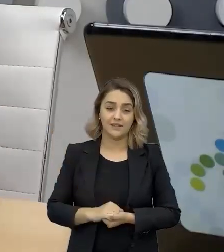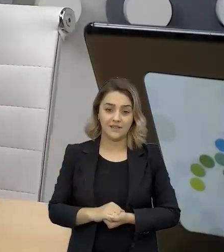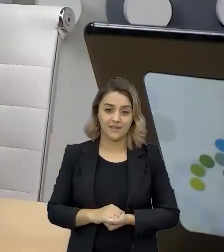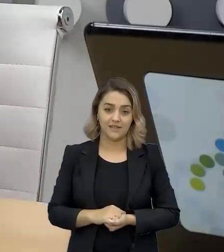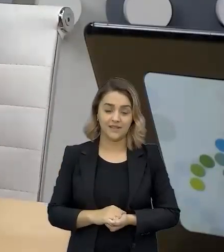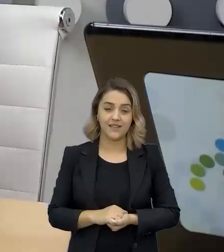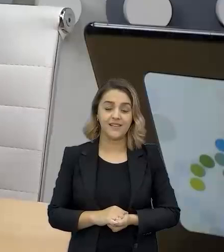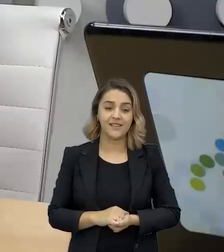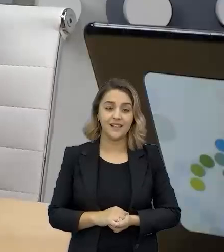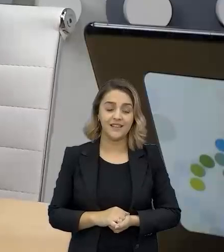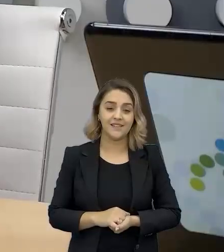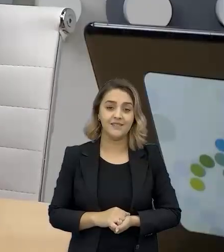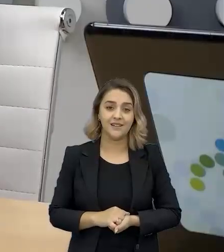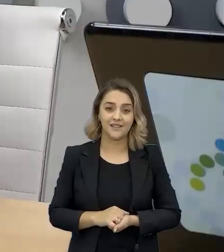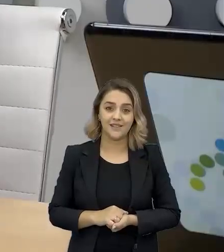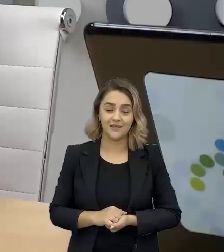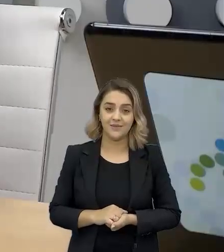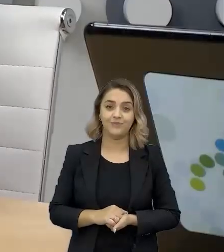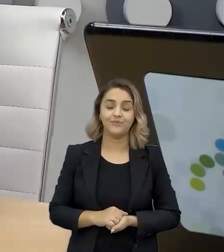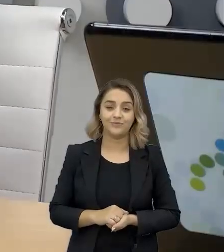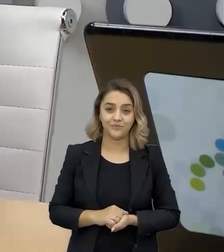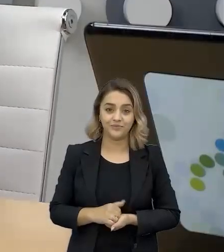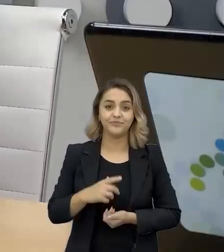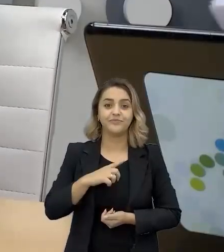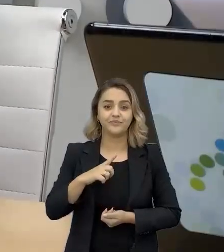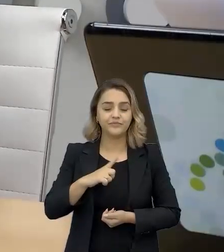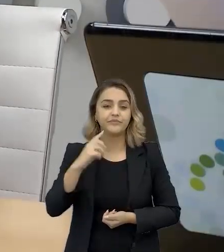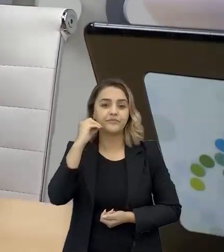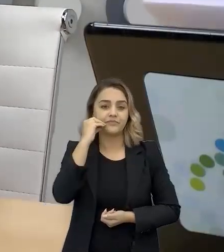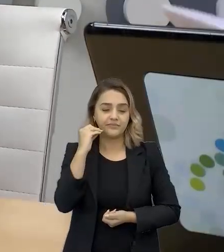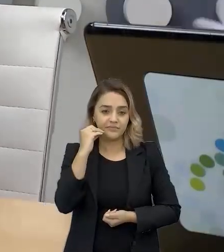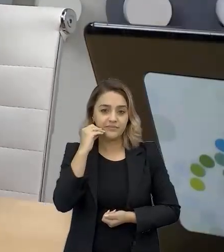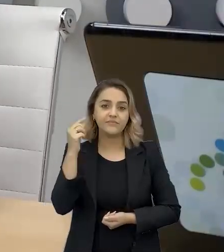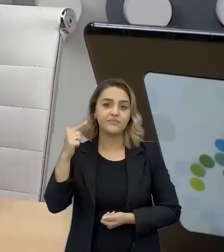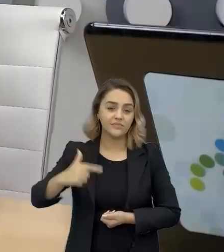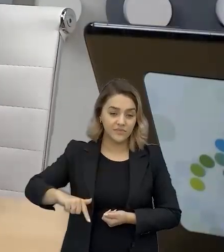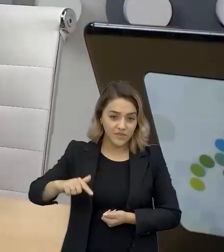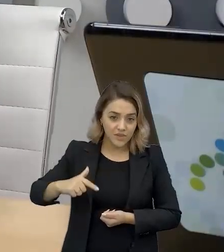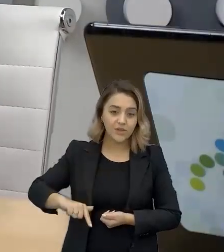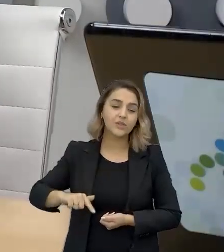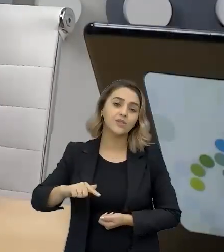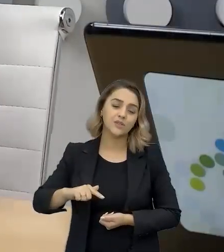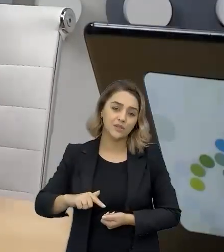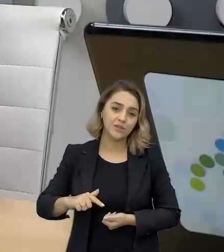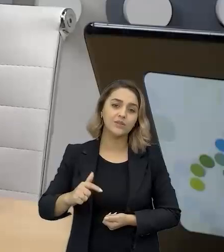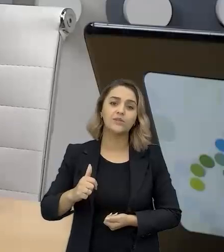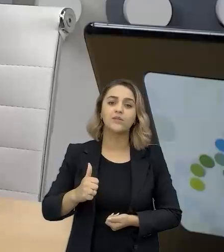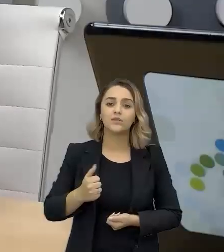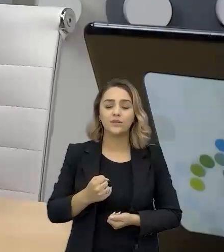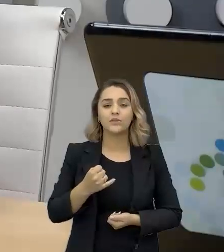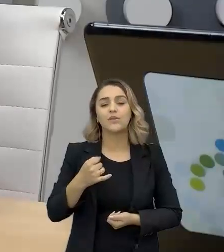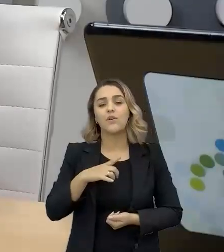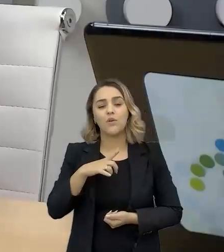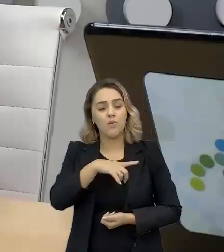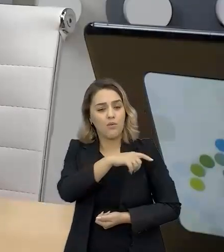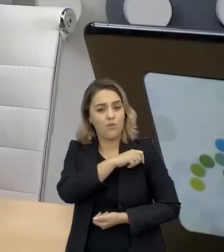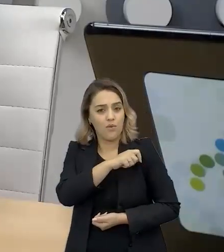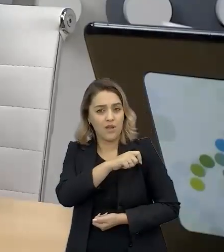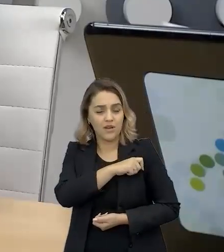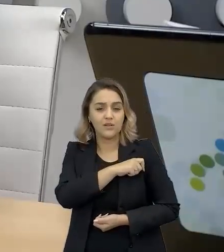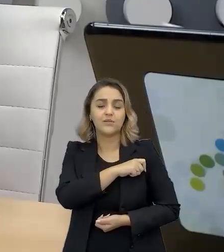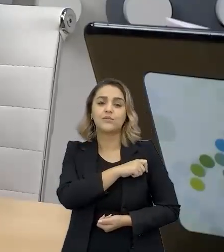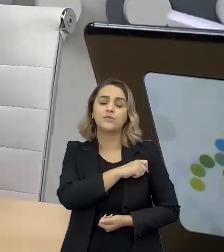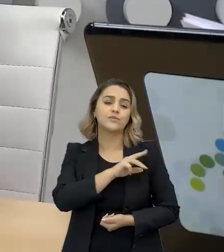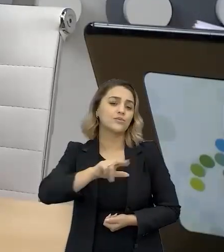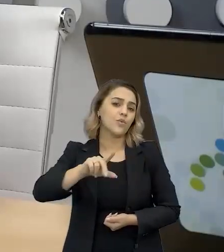essa metodologia, não funcionou. Eu posso tentar ela novamente, porque às vezes os alunos também, os estudantes não estavam